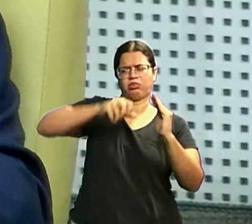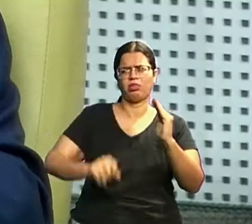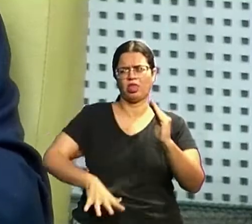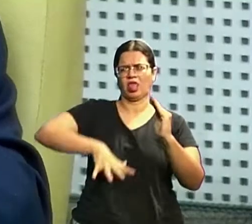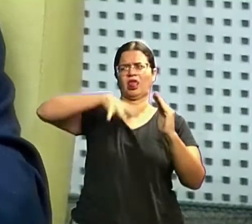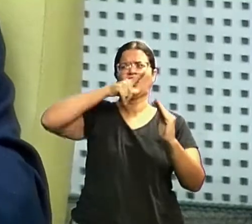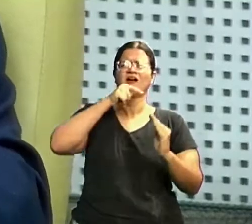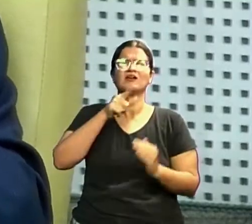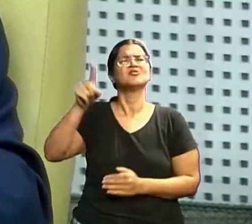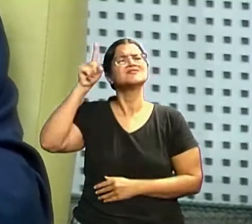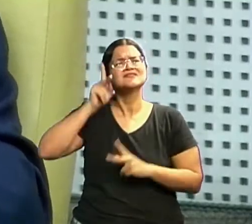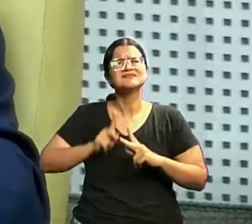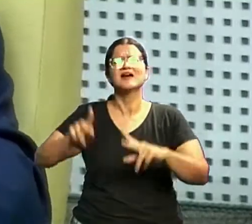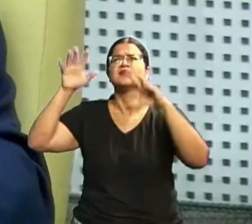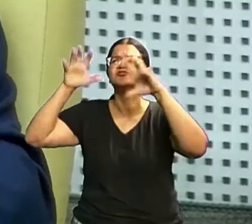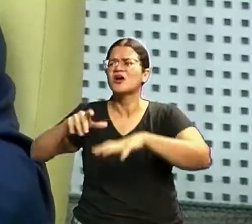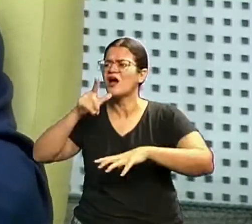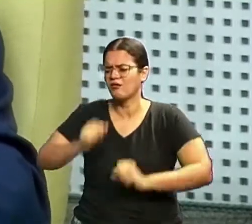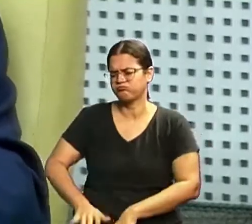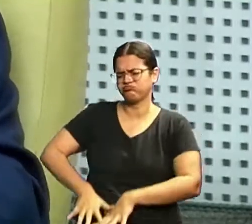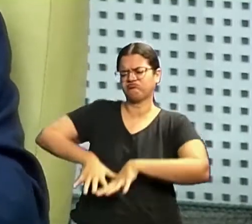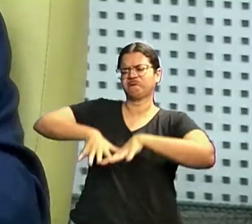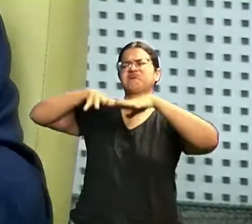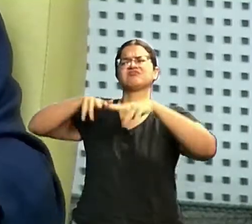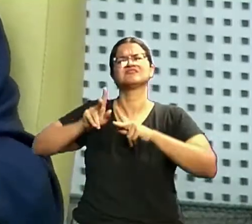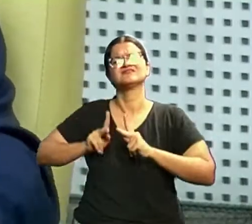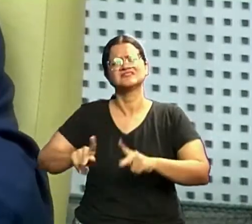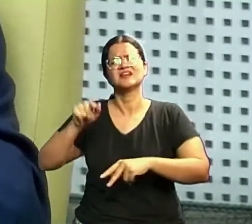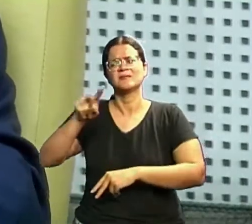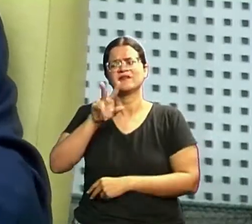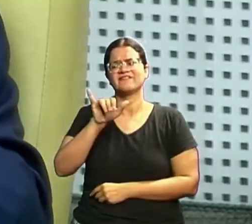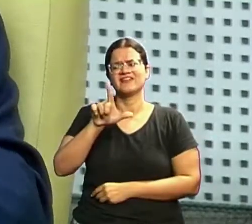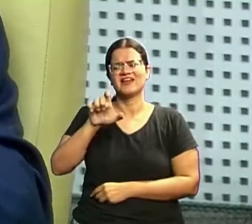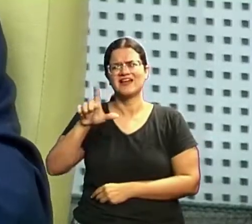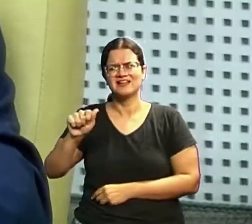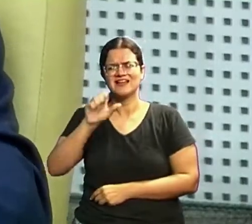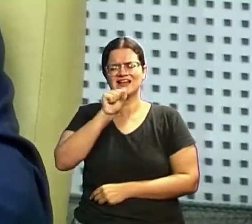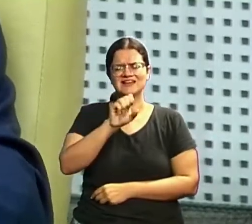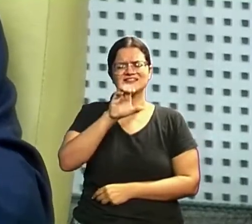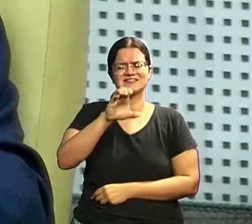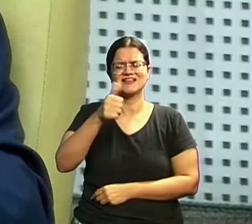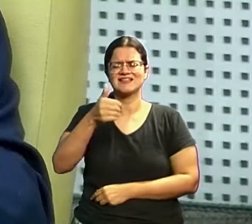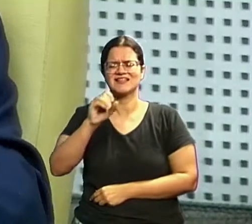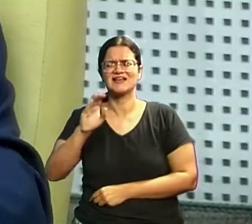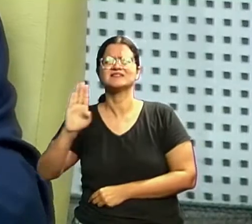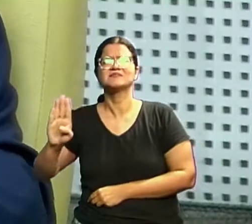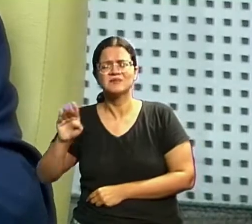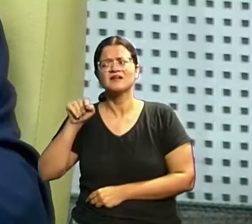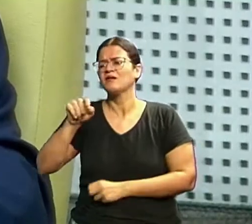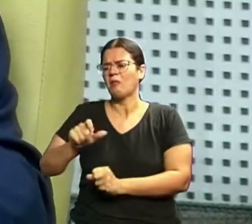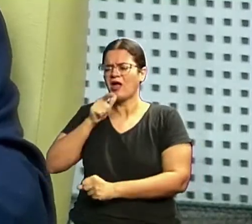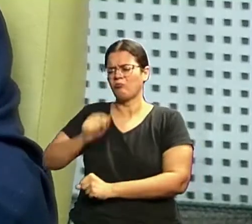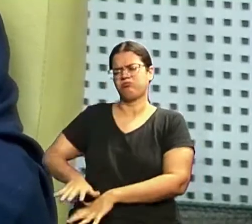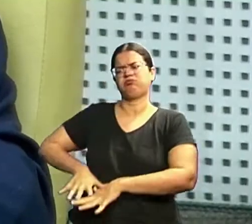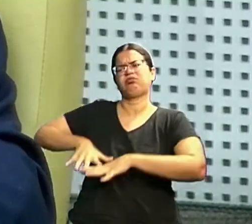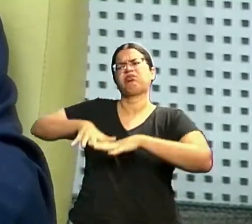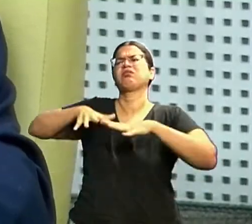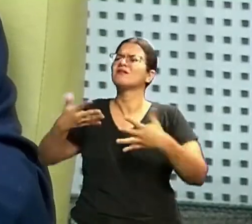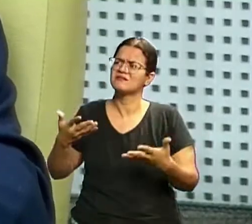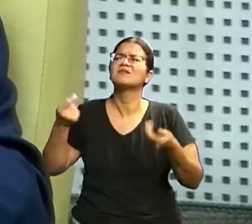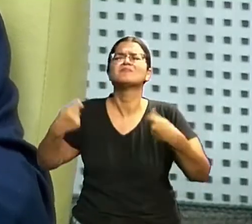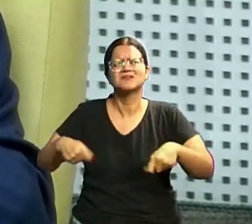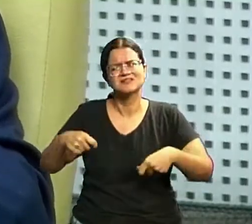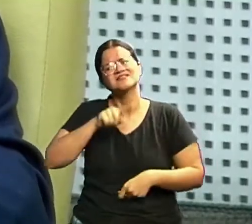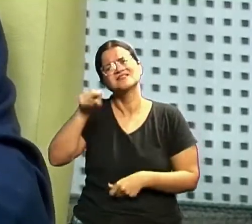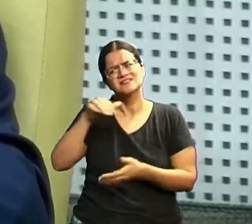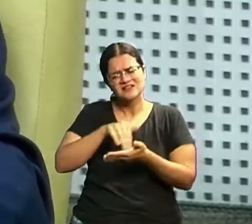casas que estão alagando. E todo dia que chove, as casas daquela região lá da viela SC10B do Parque Santa Cruz, estão alagando tudo. Então